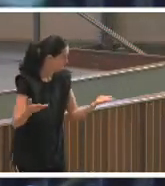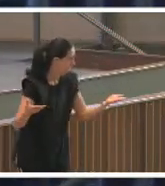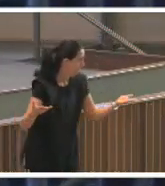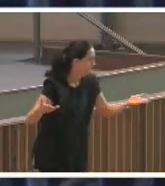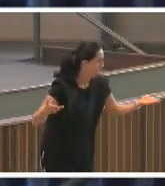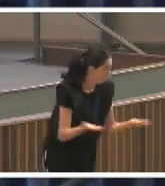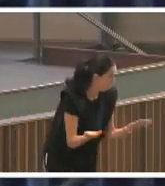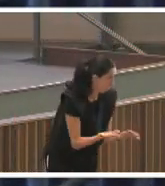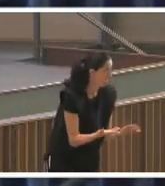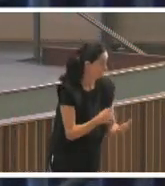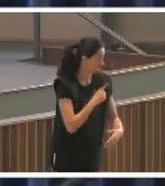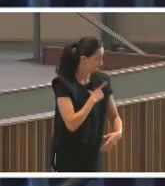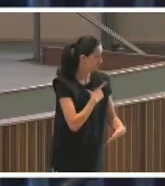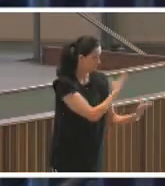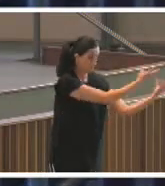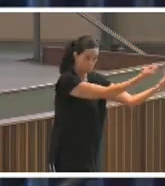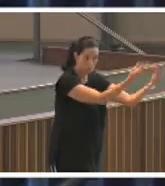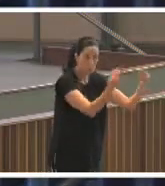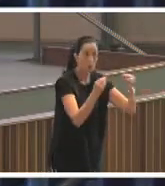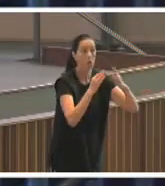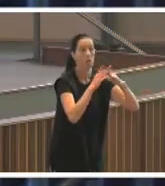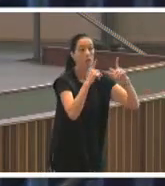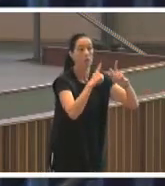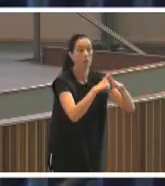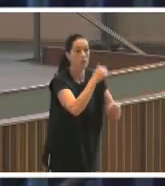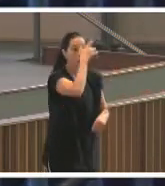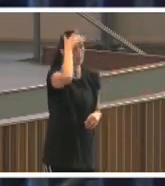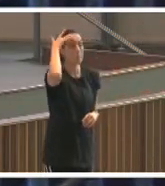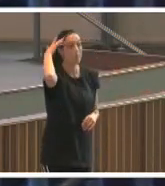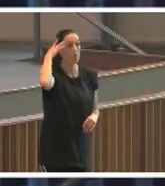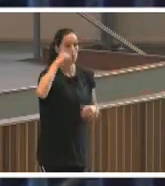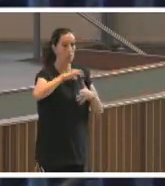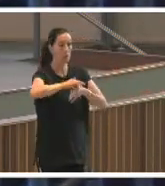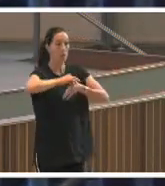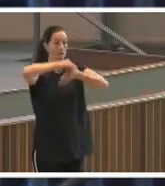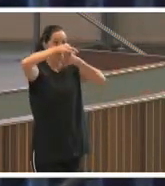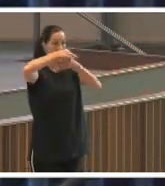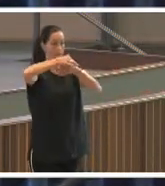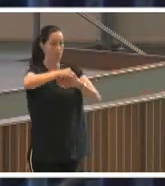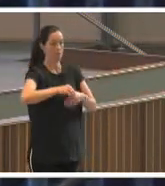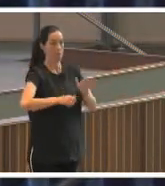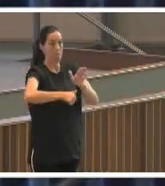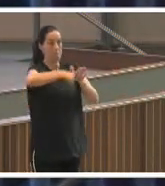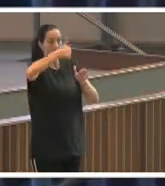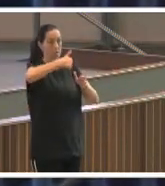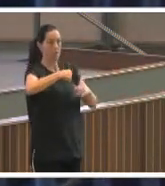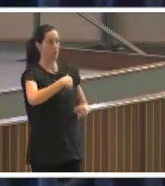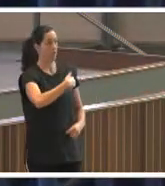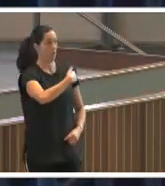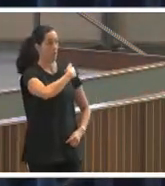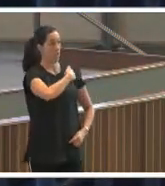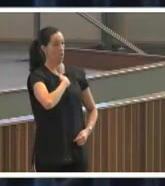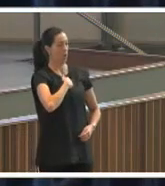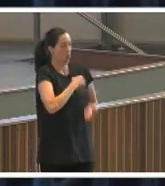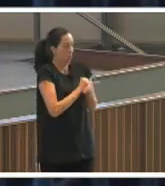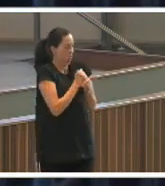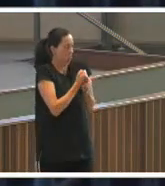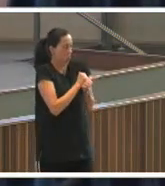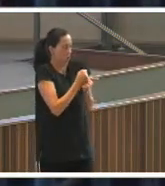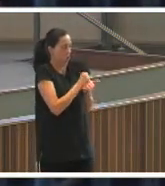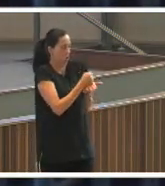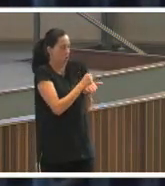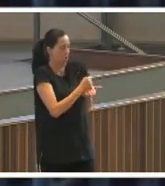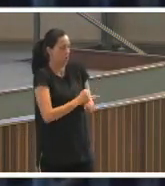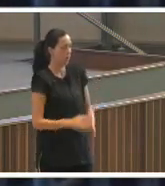E essa autoridade às vezes tem um aspecto místico. Então, por exemplo, tem algumas denominações que a pessoa não pode tomar